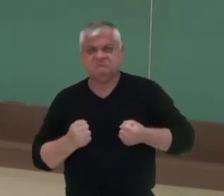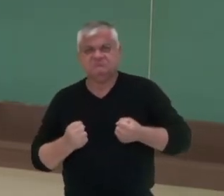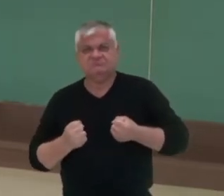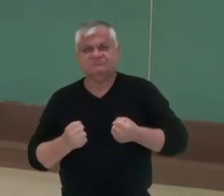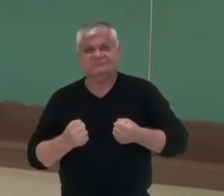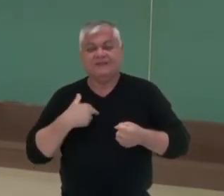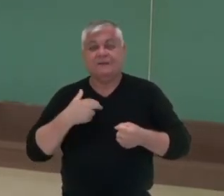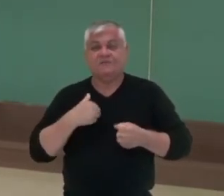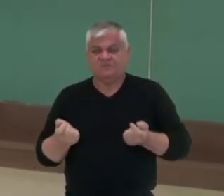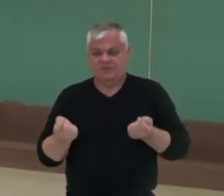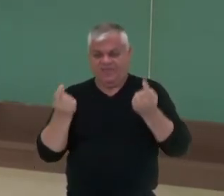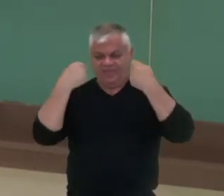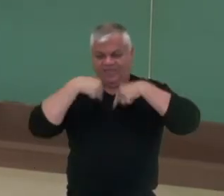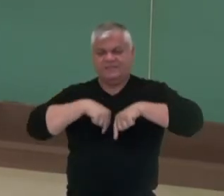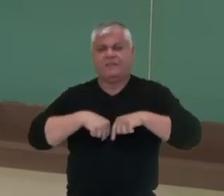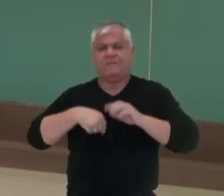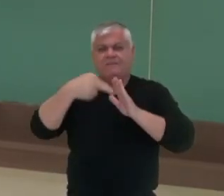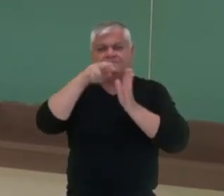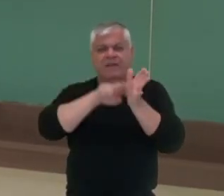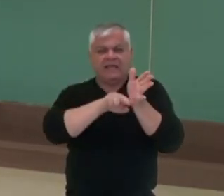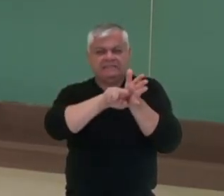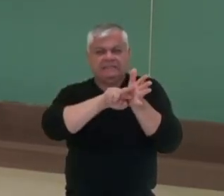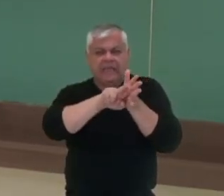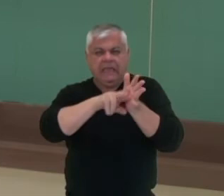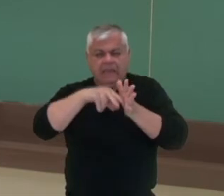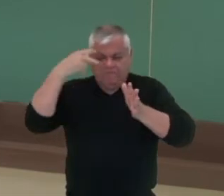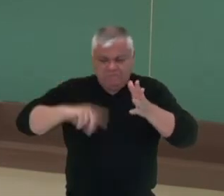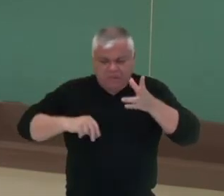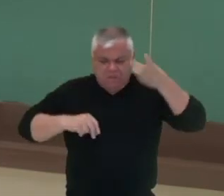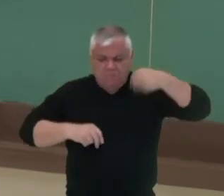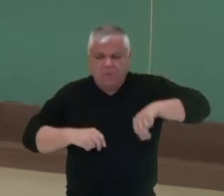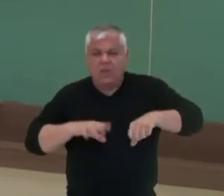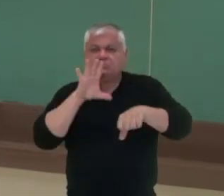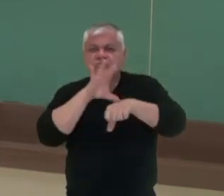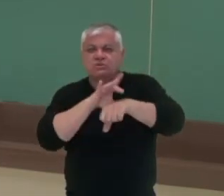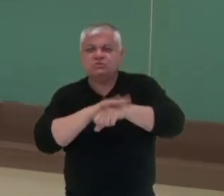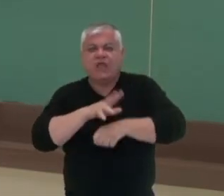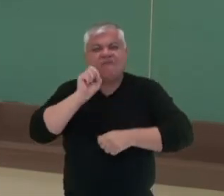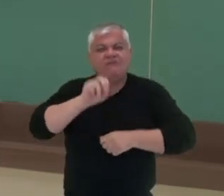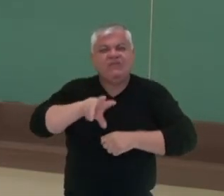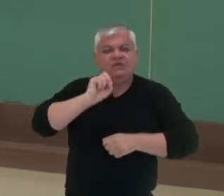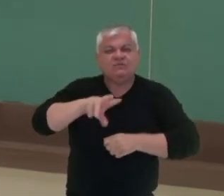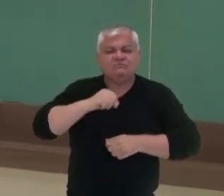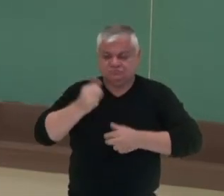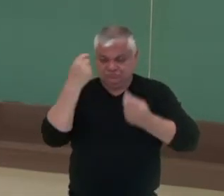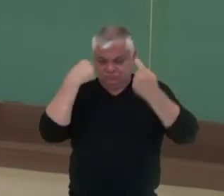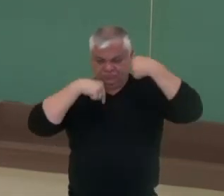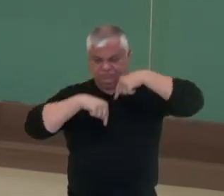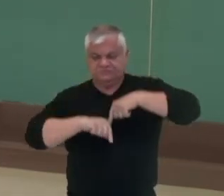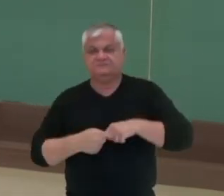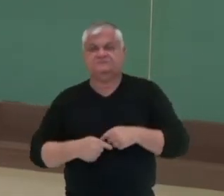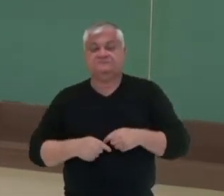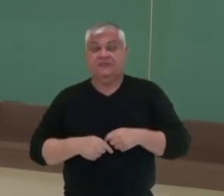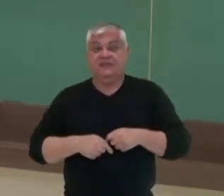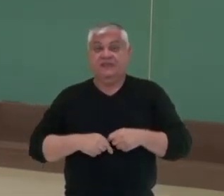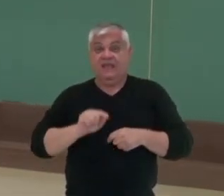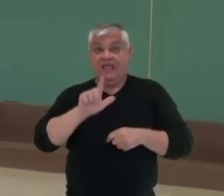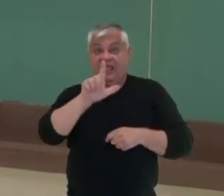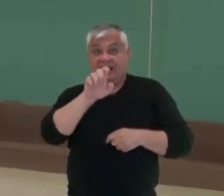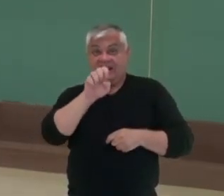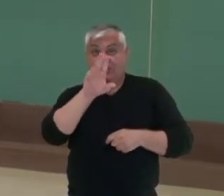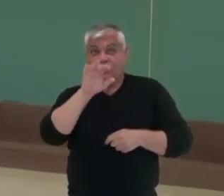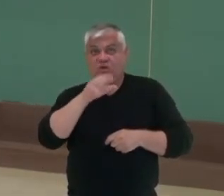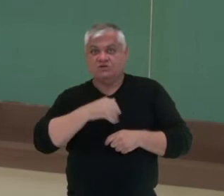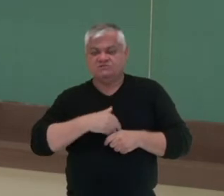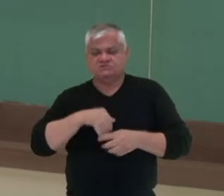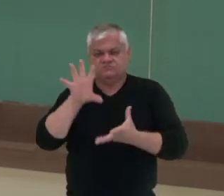um agente que vai causar uma doença, uma bactéria, um vírus, um fungo. O que acontece? Os leucócitos vão defender. Se